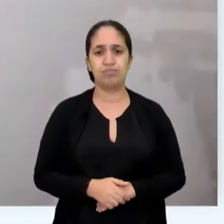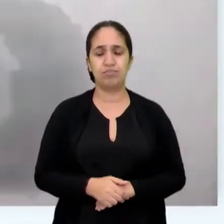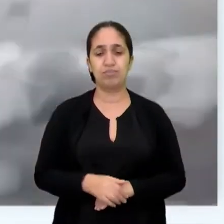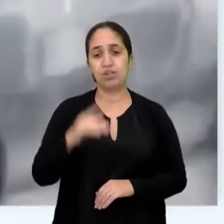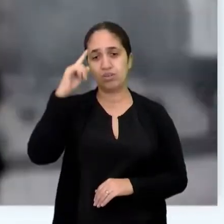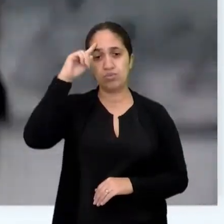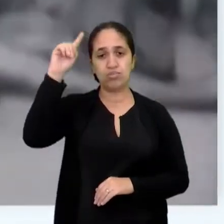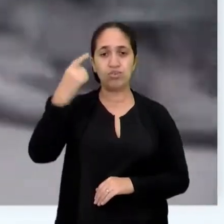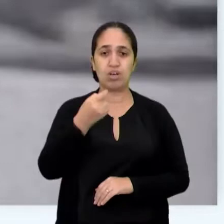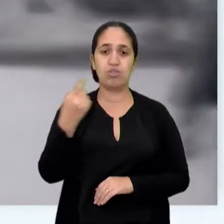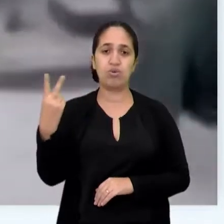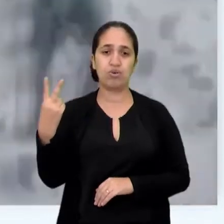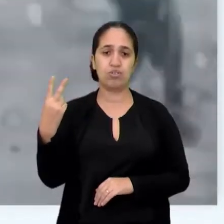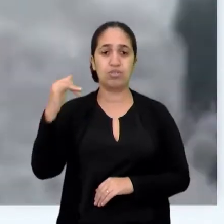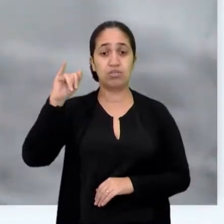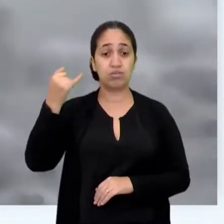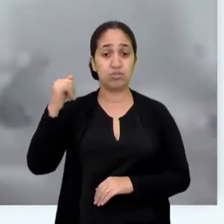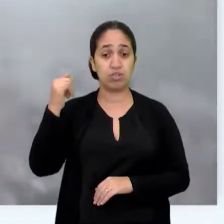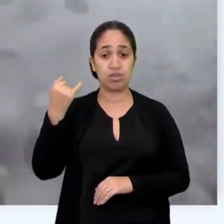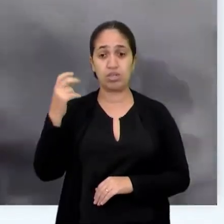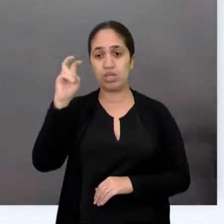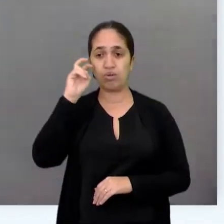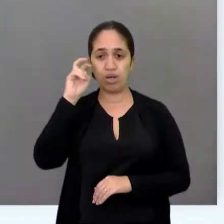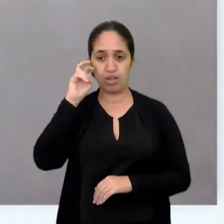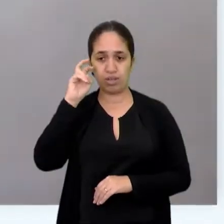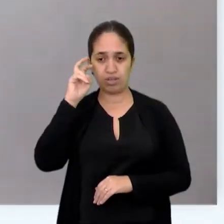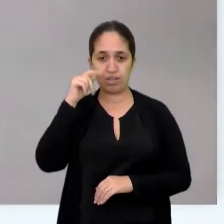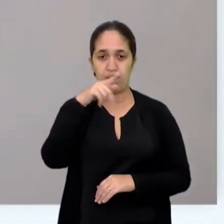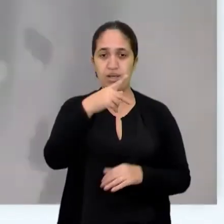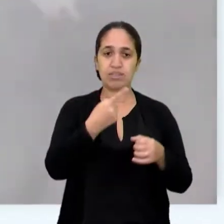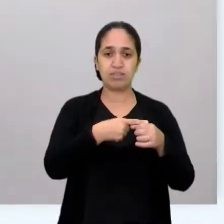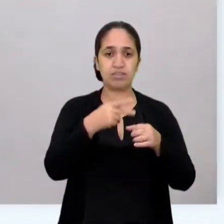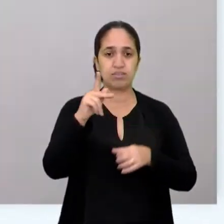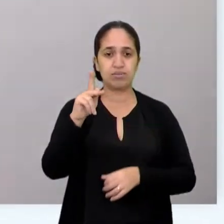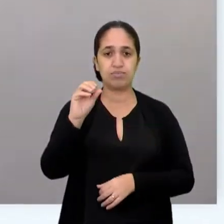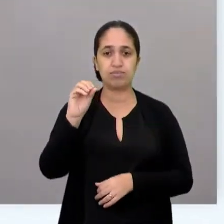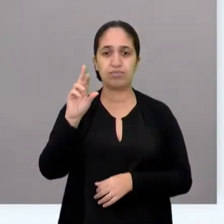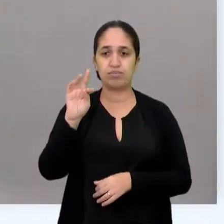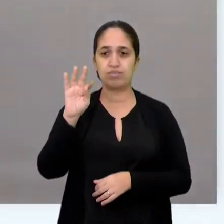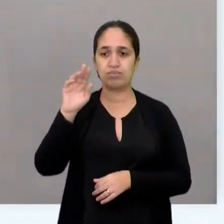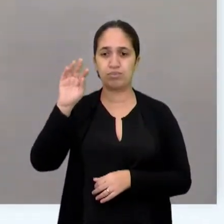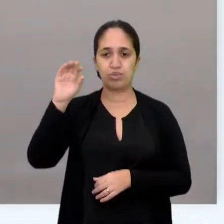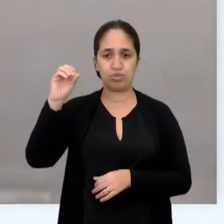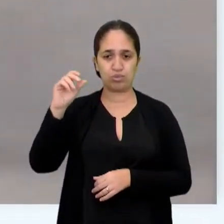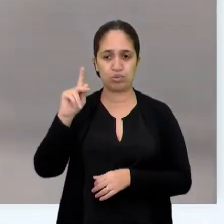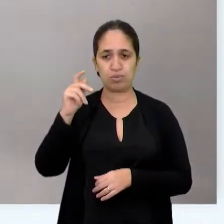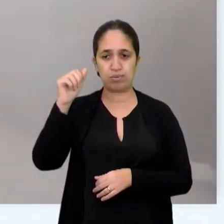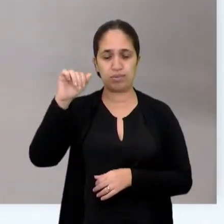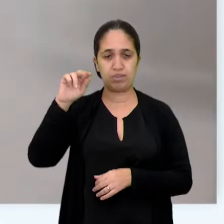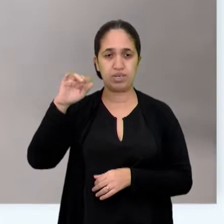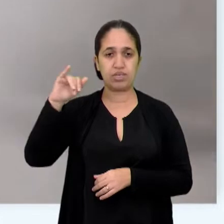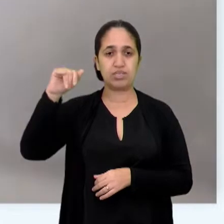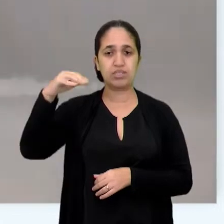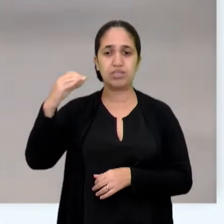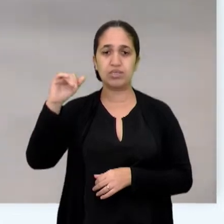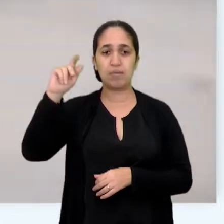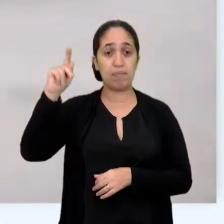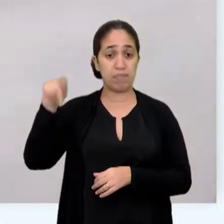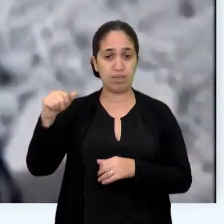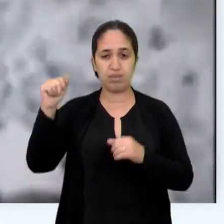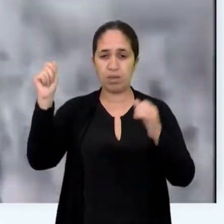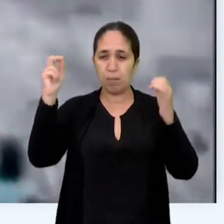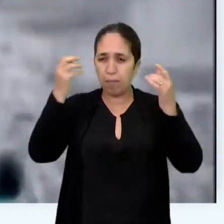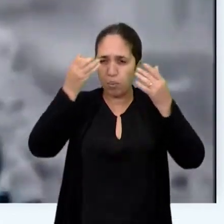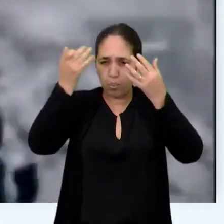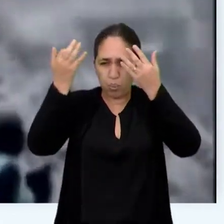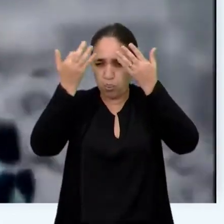No dia 12 de janeiro, uma quinta-feira, a cidade de Porto Príncipe, capital do Haiti, ficou coberta de poeira.